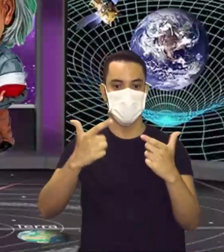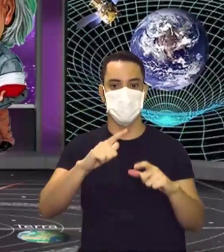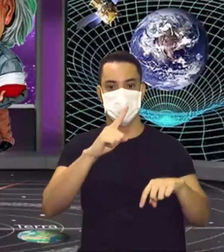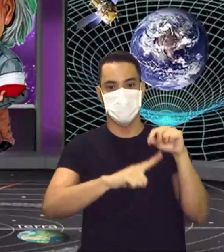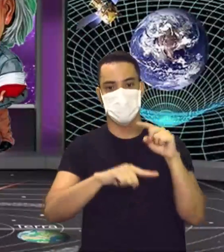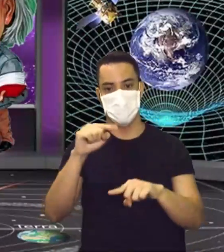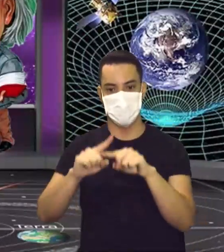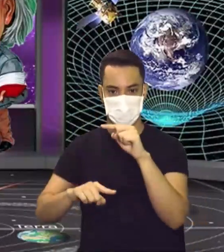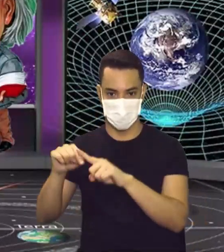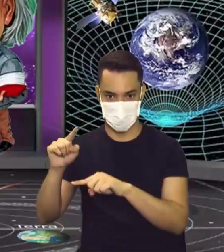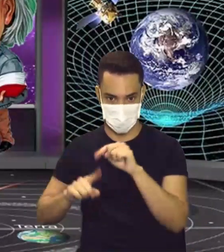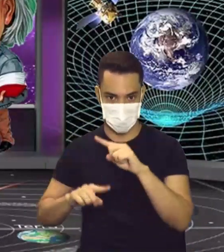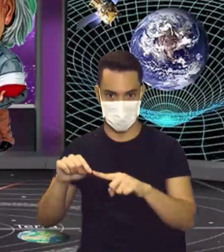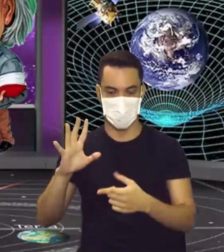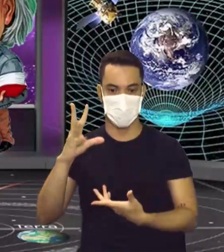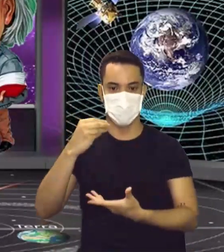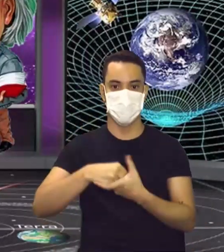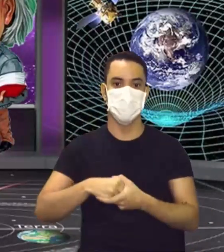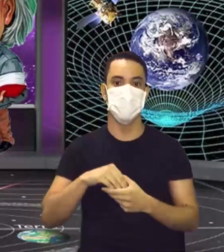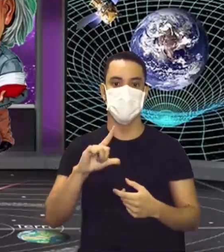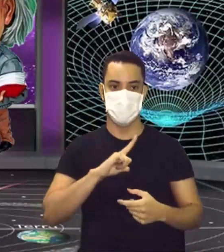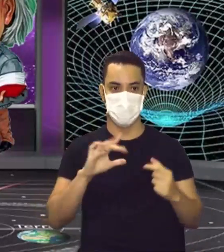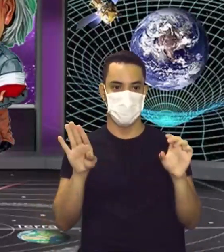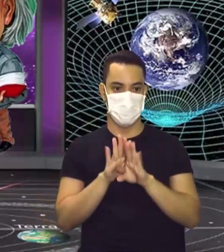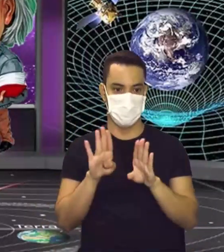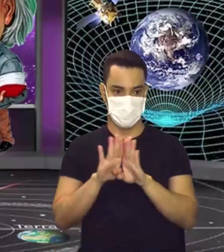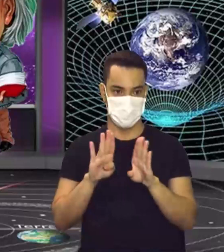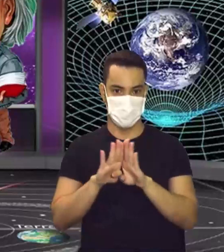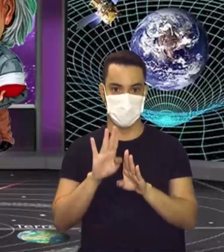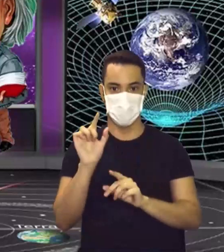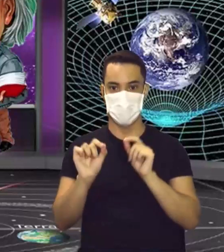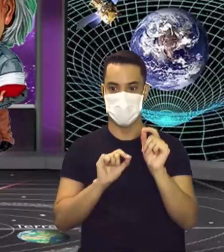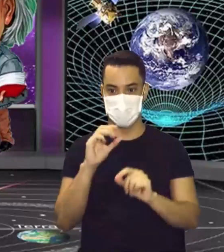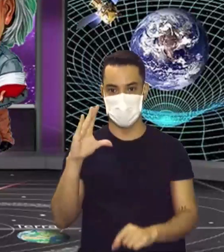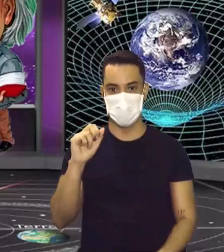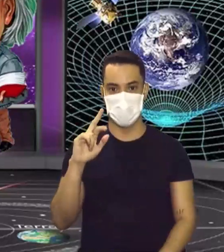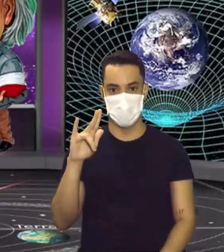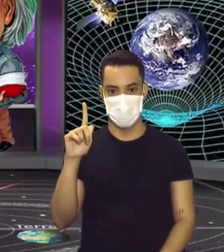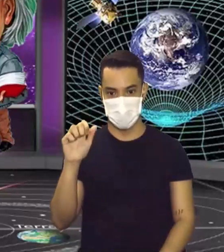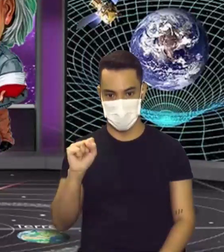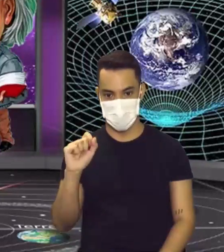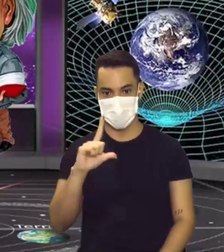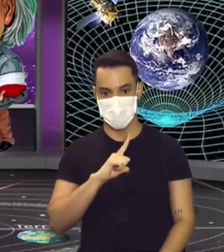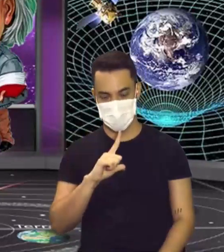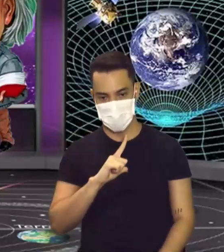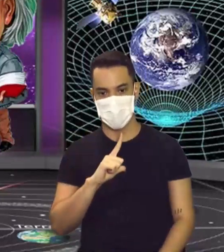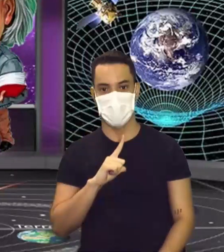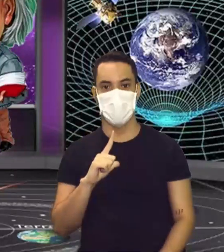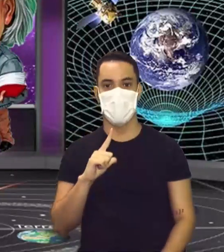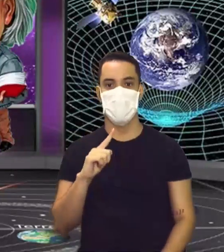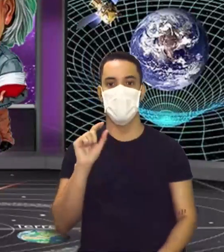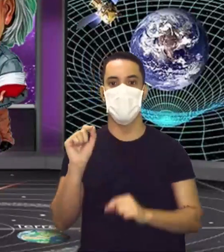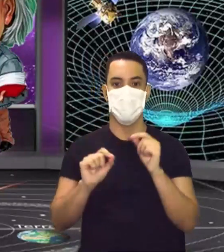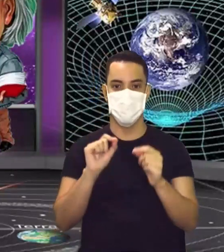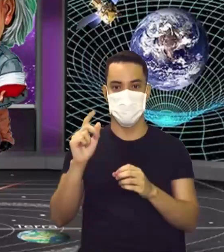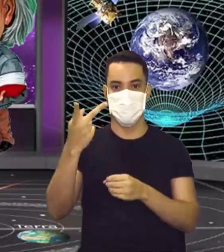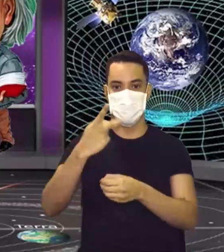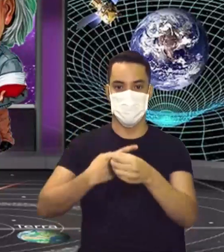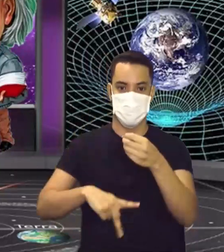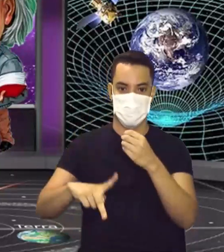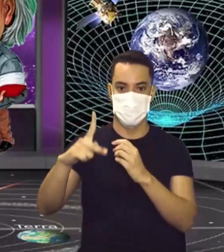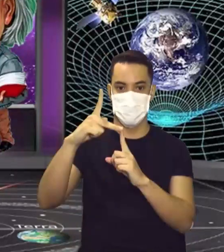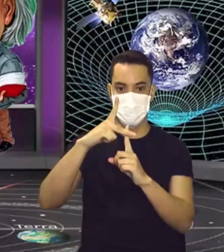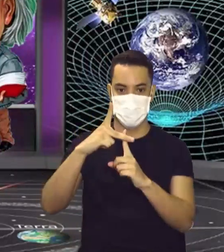materiais isolantes, gente, eu também tenho cargas, ok? Eu tenho lá o núcleo com os prótons e os nêutrons, eu também tenho os